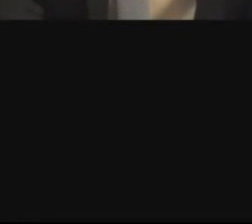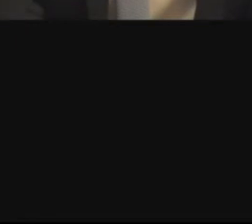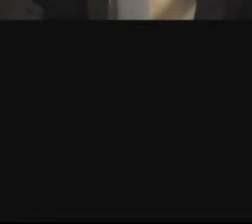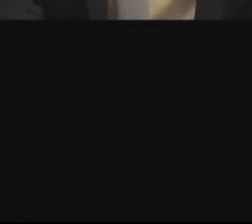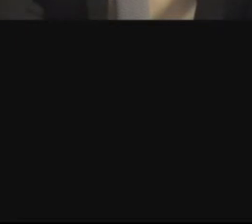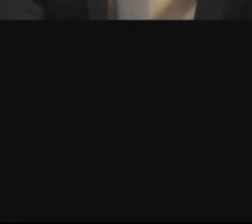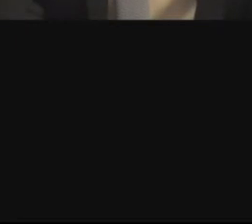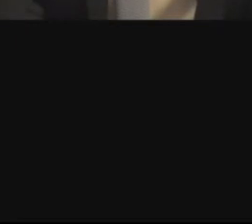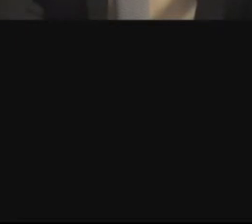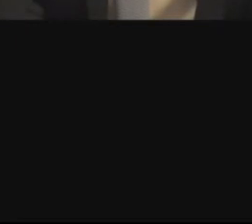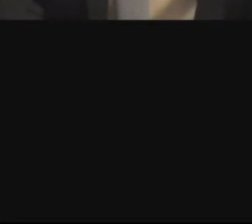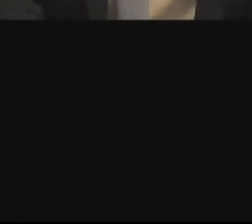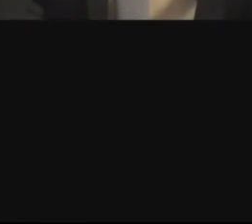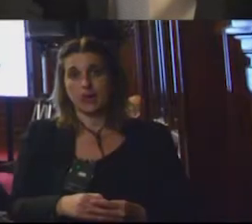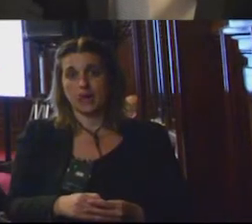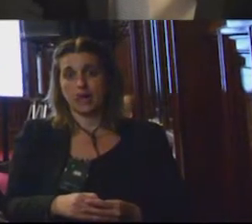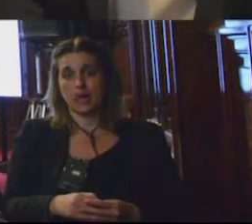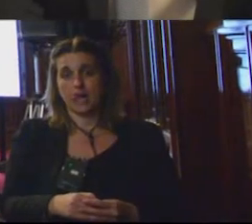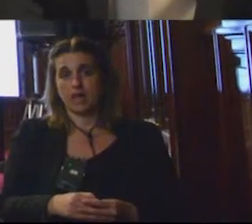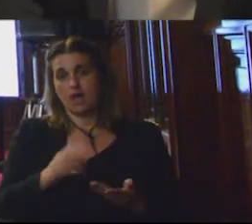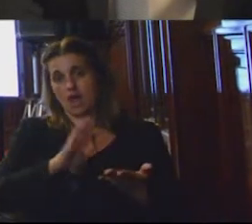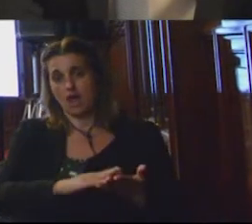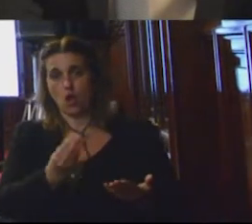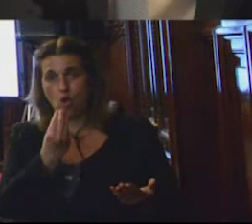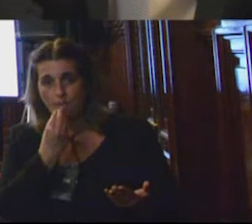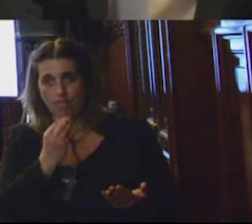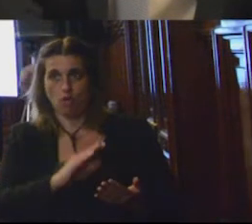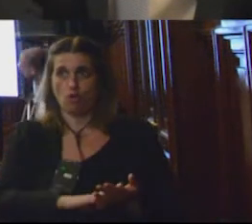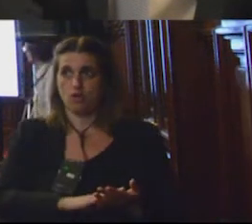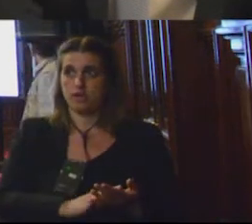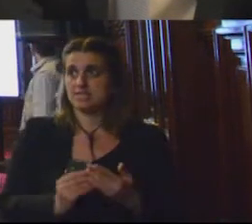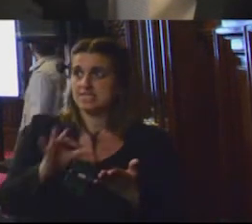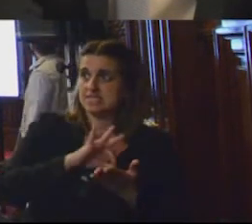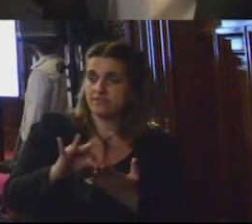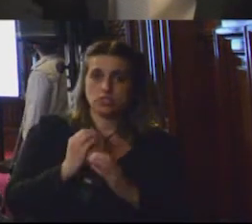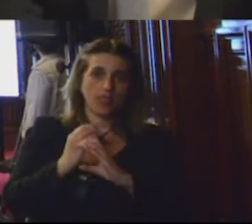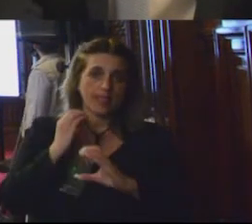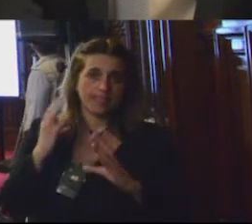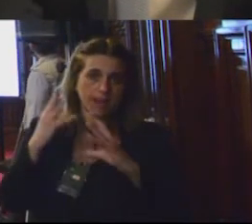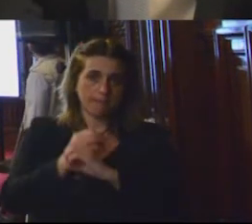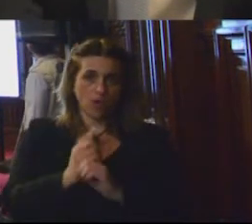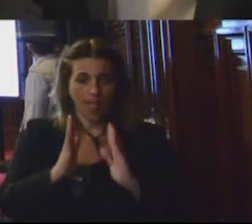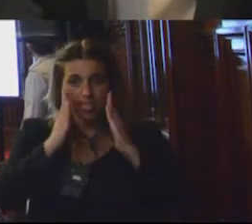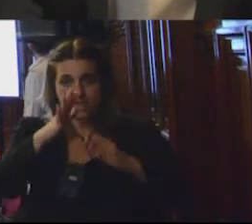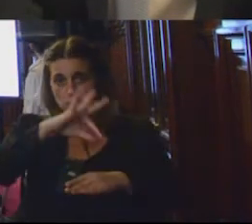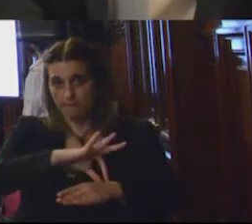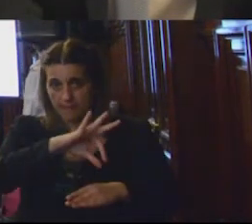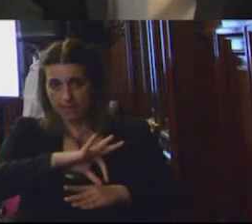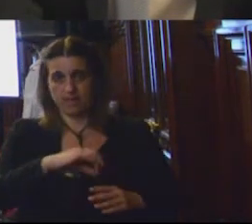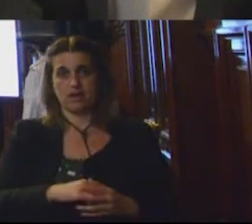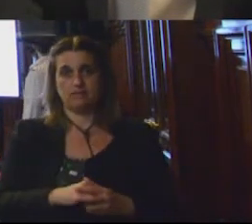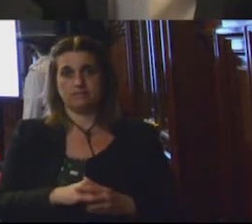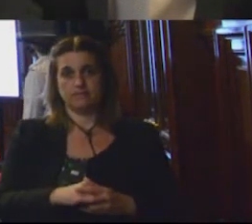oferecida em refeitórios, ao direito de utilizar os serviços de transporte, ao atendimento médico ou ambulatorial existente nas dependências